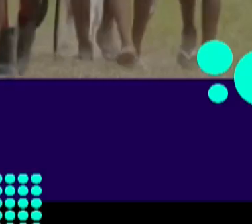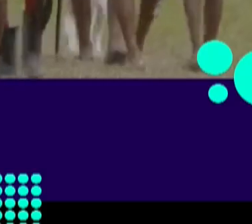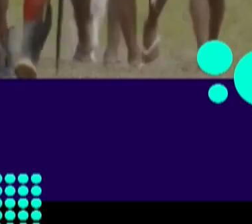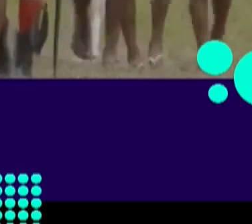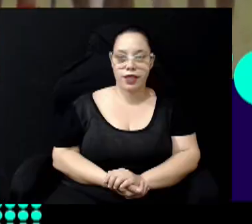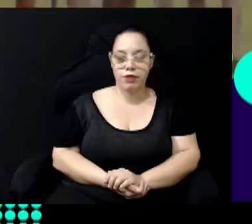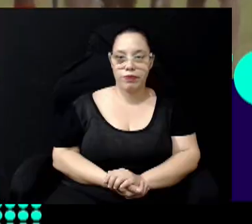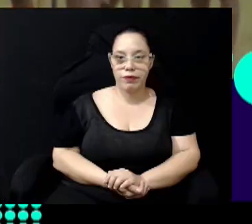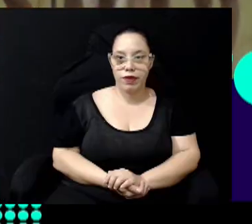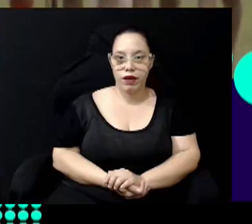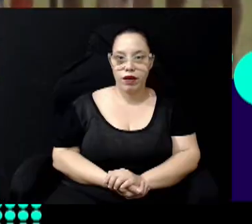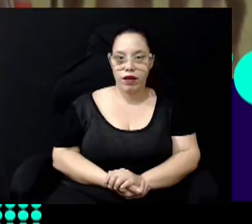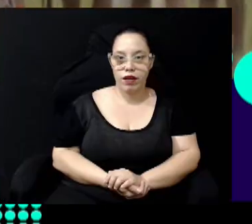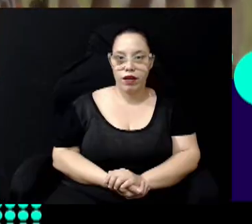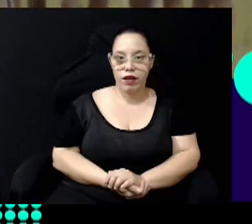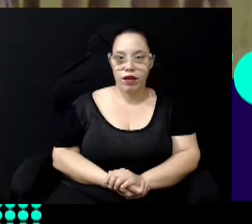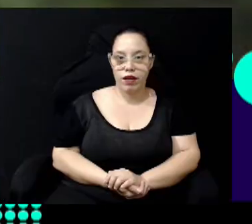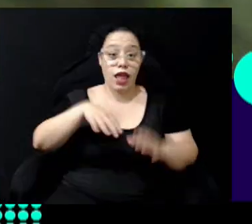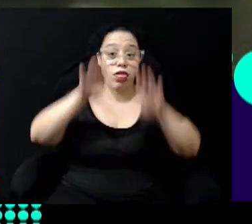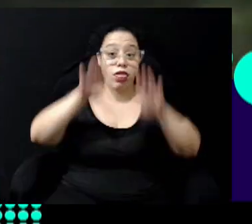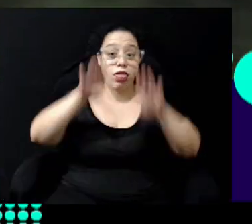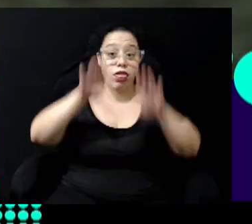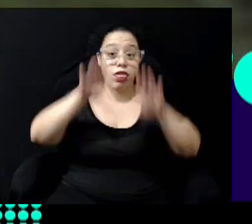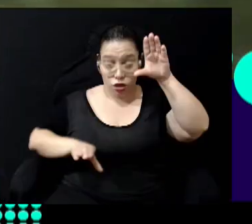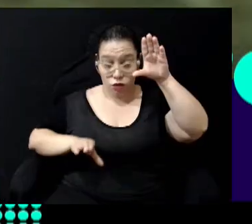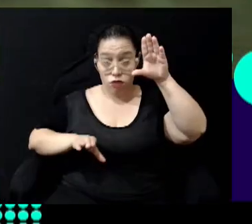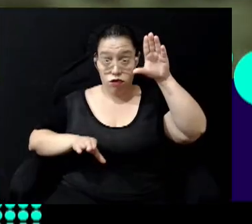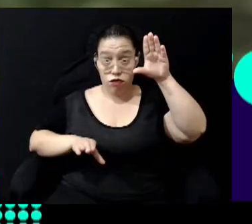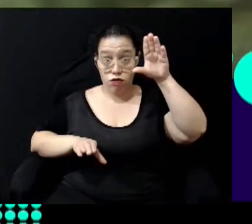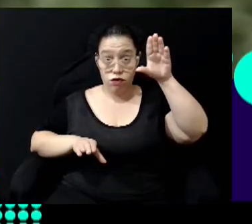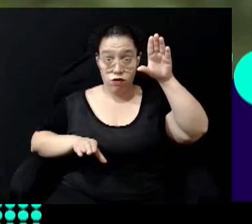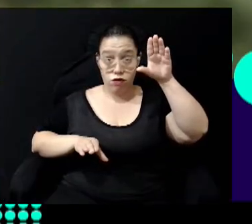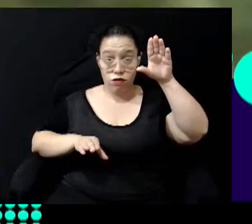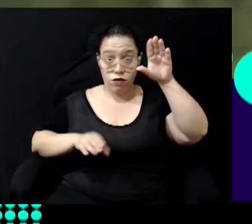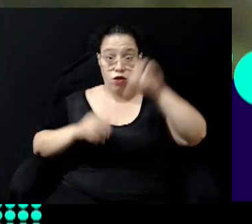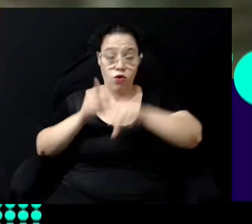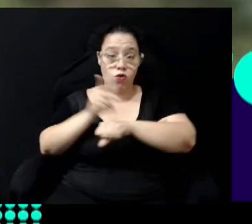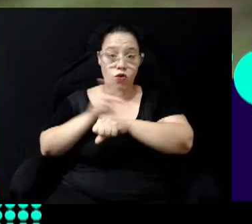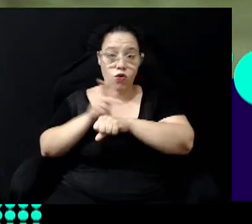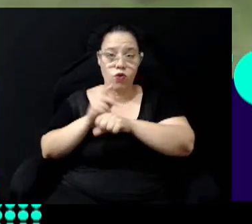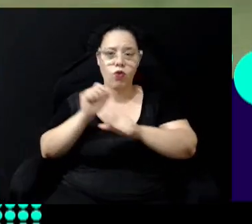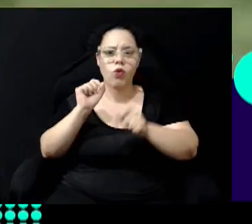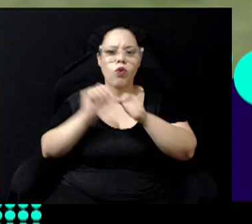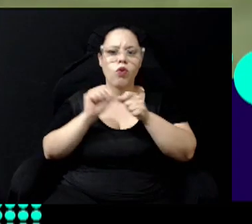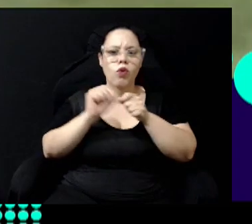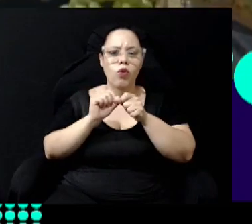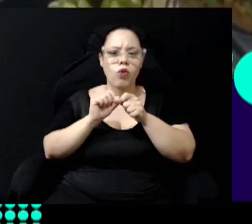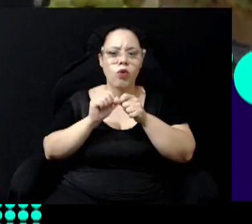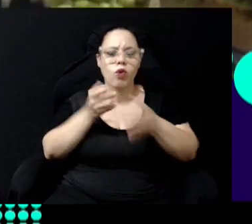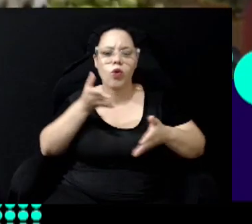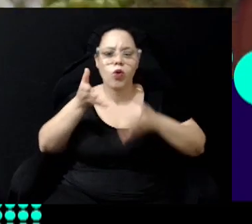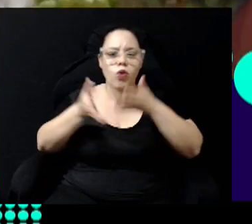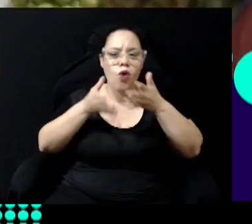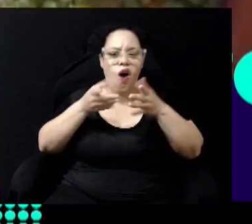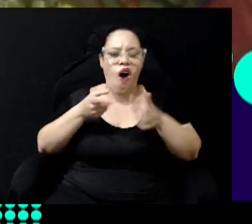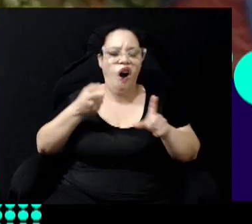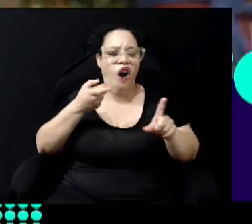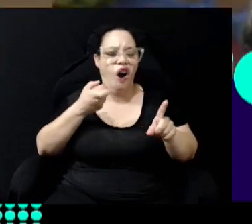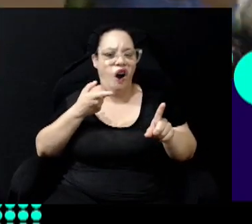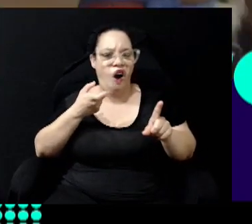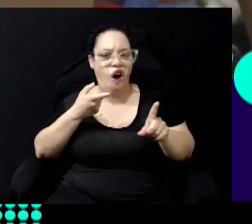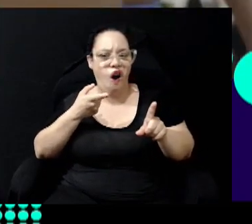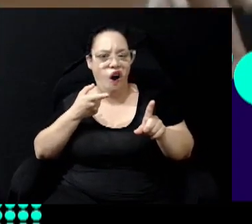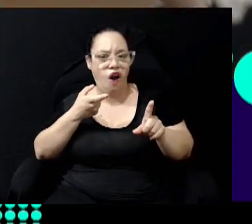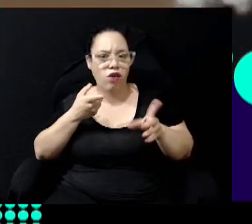A Queda do Céu. A Queda do Céu é um documentário que faz uma contundente crítica xamânica